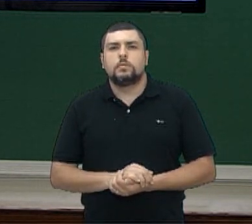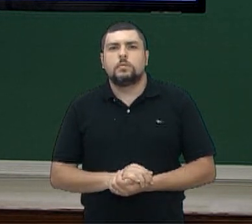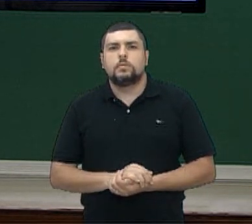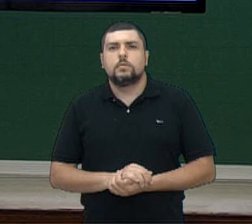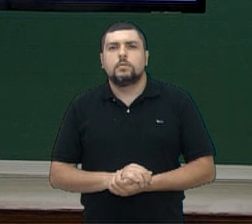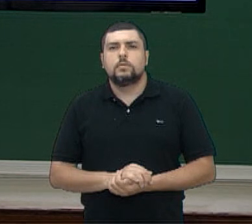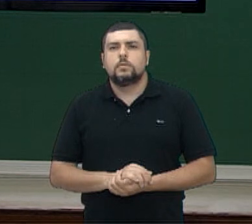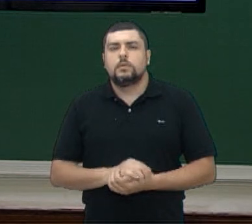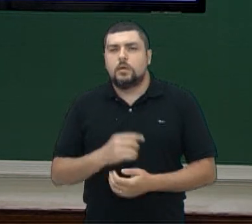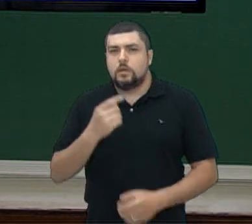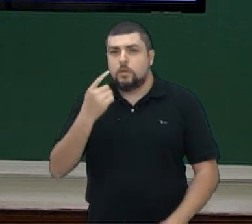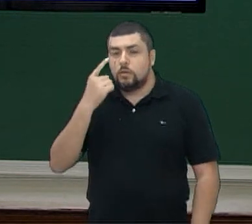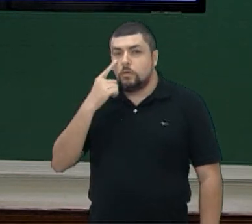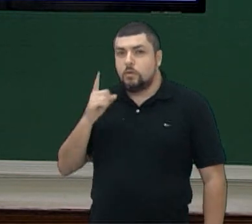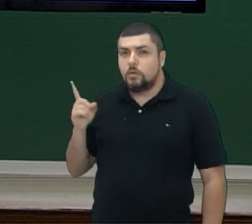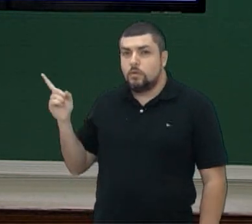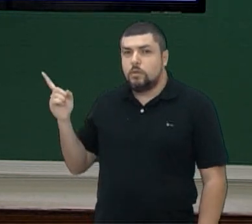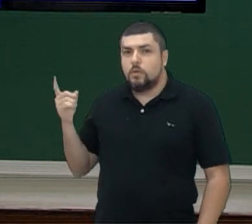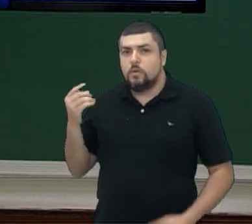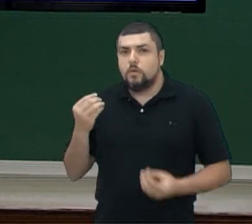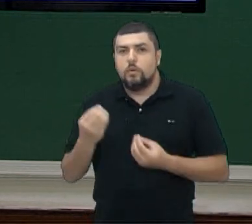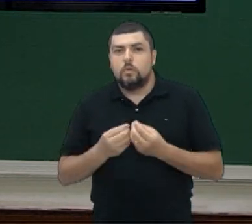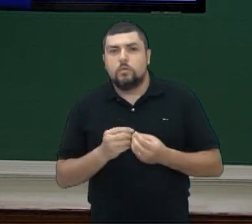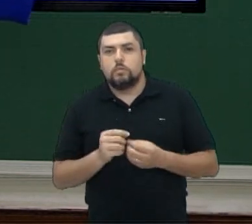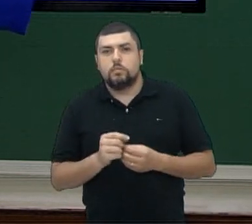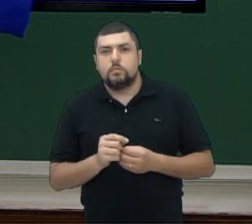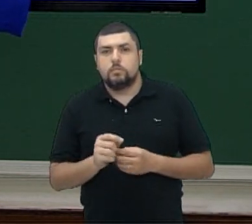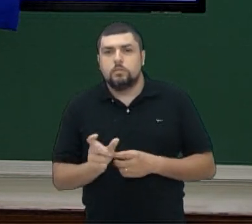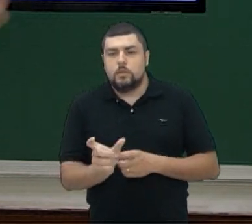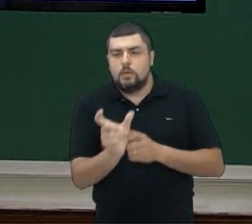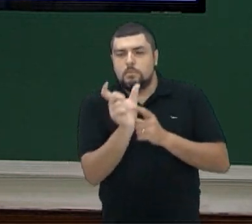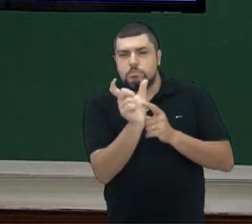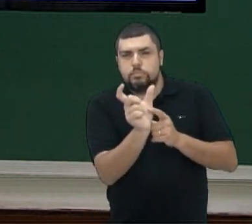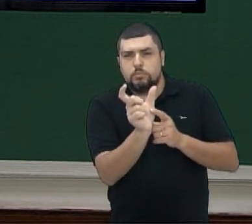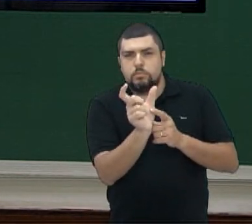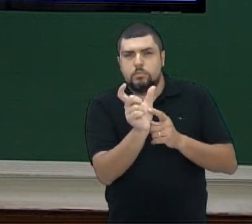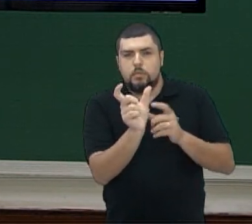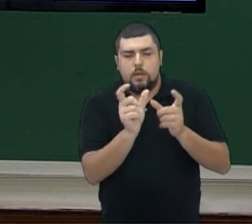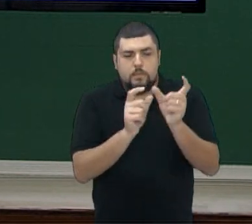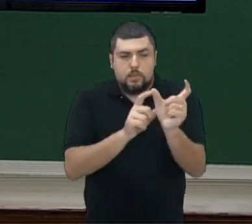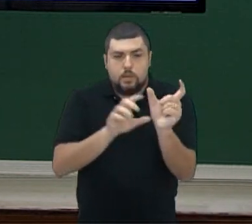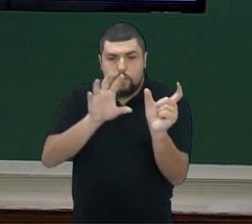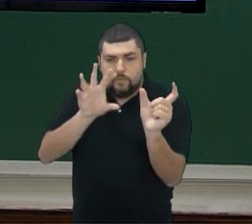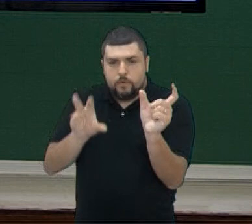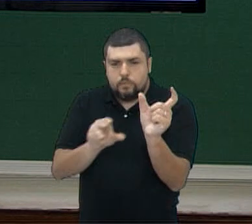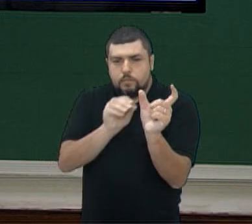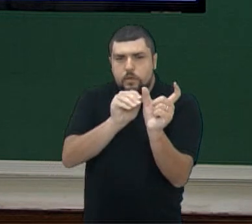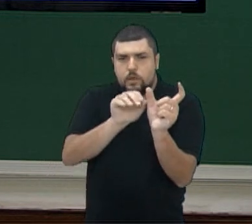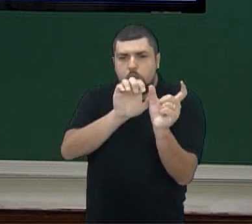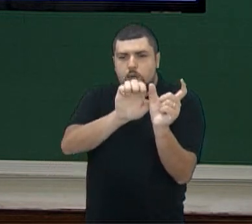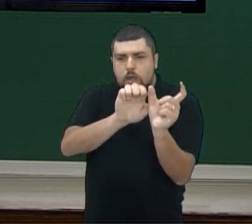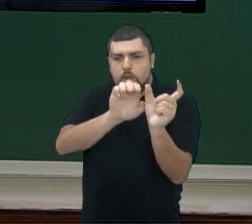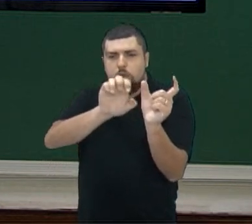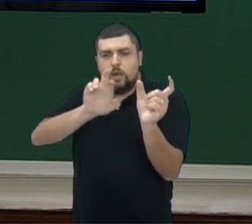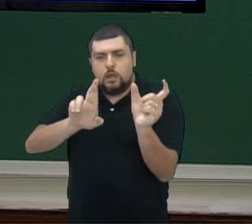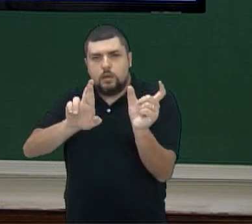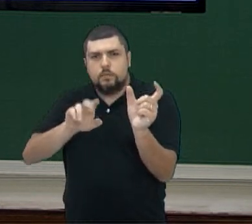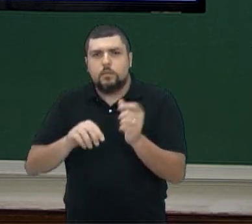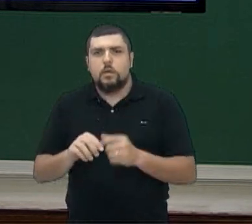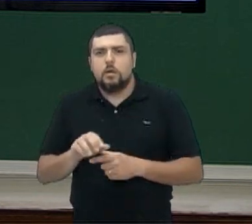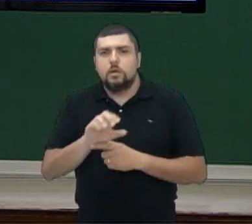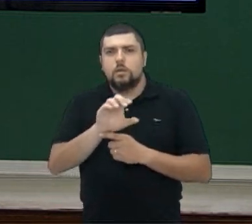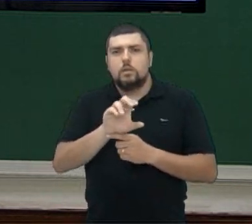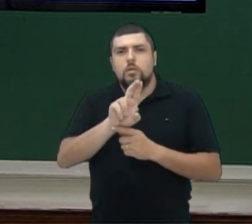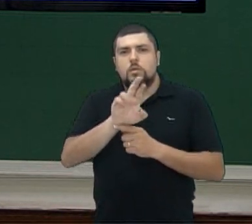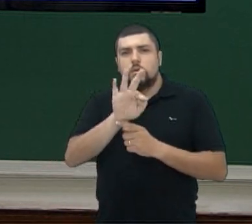adjetivo curto, você acrescenta o ER. No caso do cute, ele já termina em E, então você apenas acrescenta